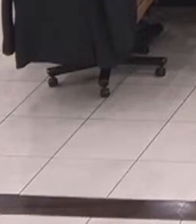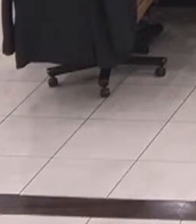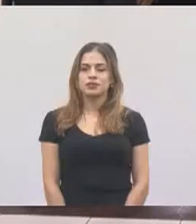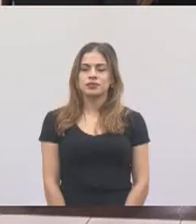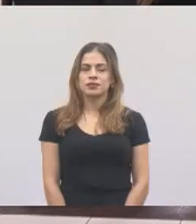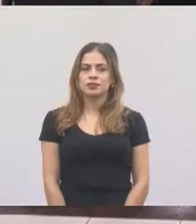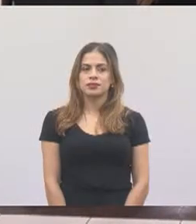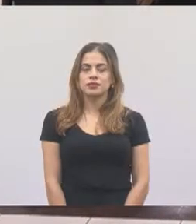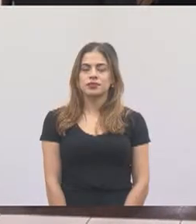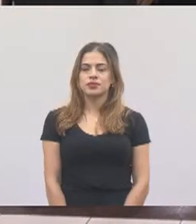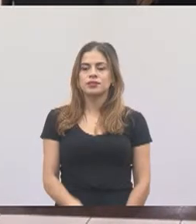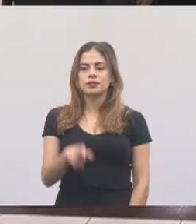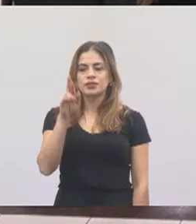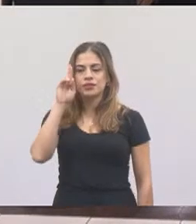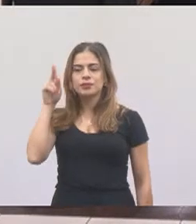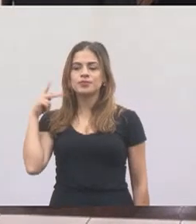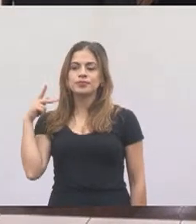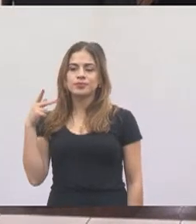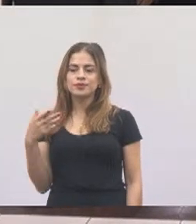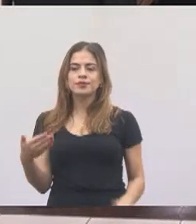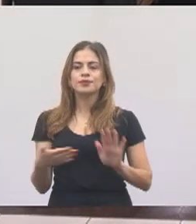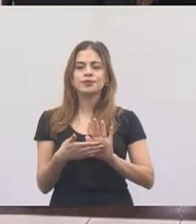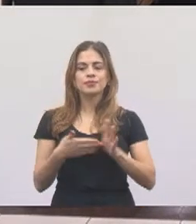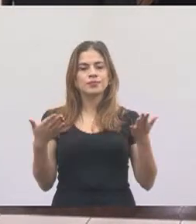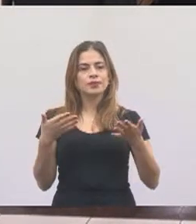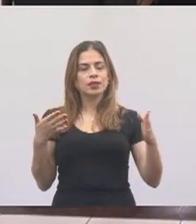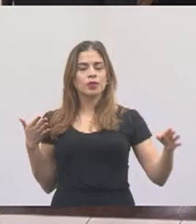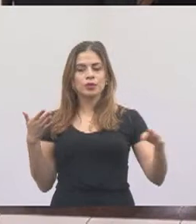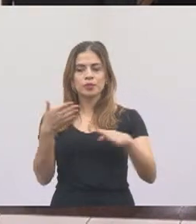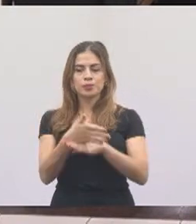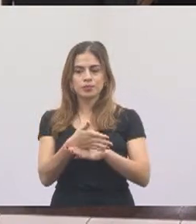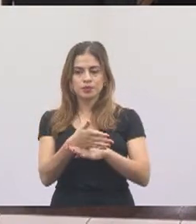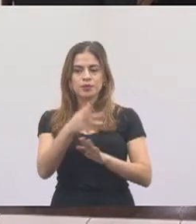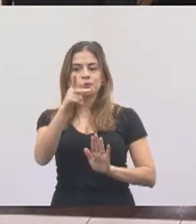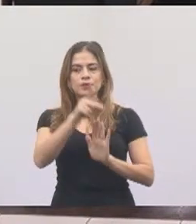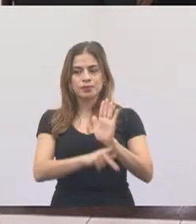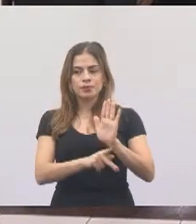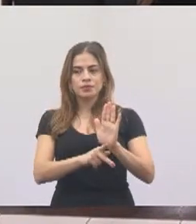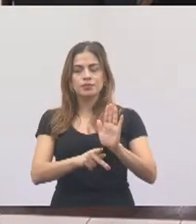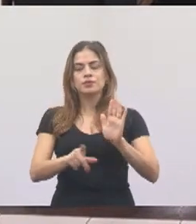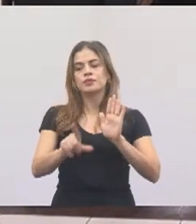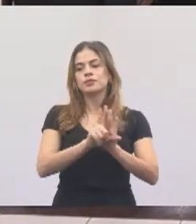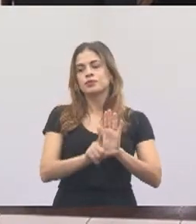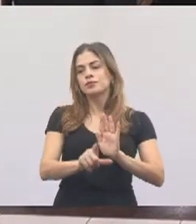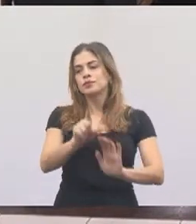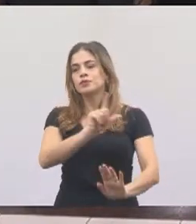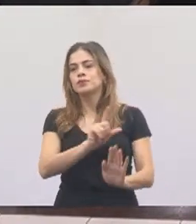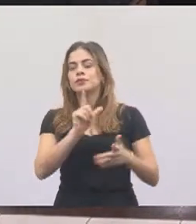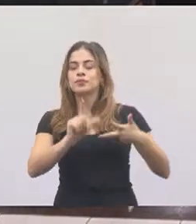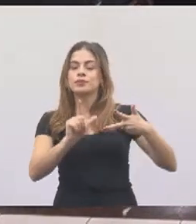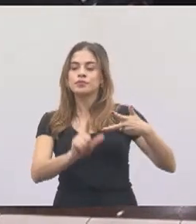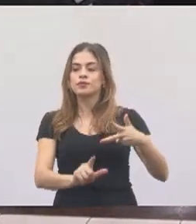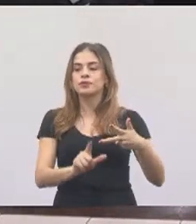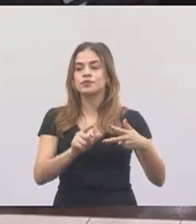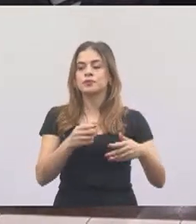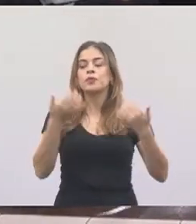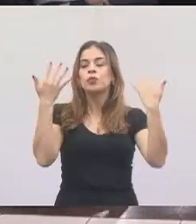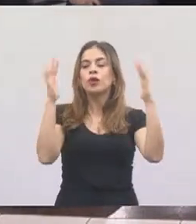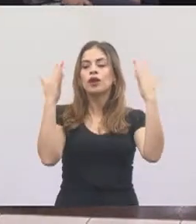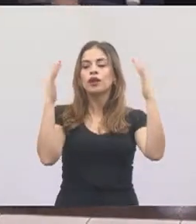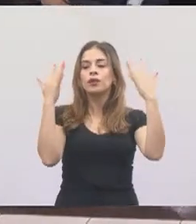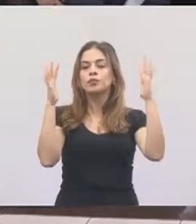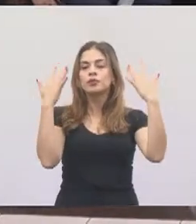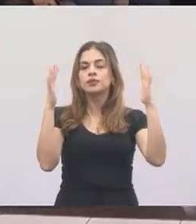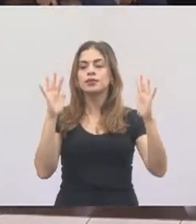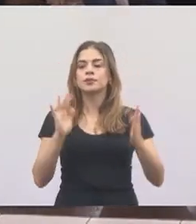Senhores vereadores e vereadoras, proponho agora a aprovação do projeto de lei do Legislativo número 54 de 2023 por